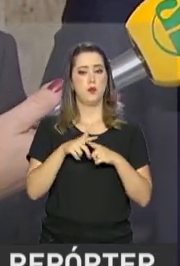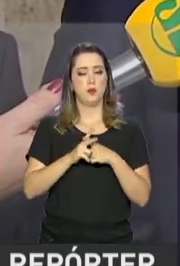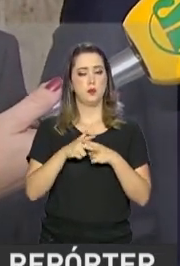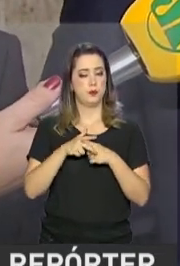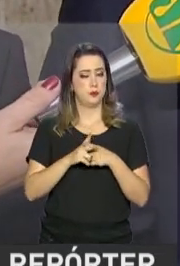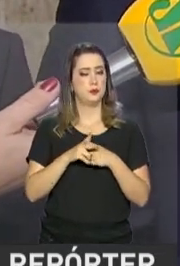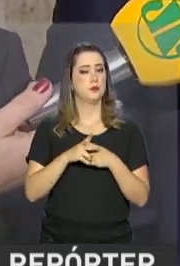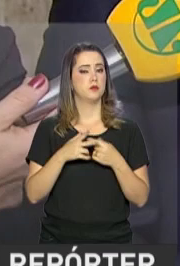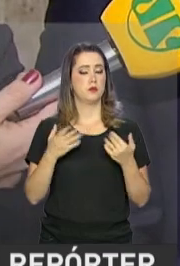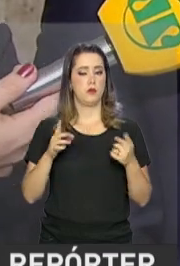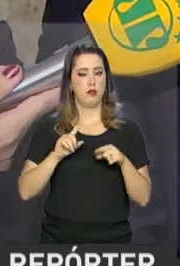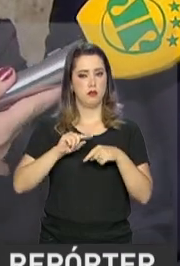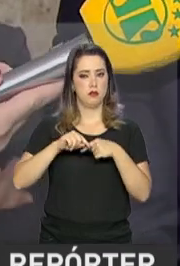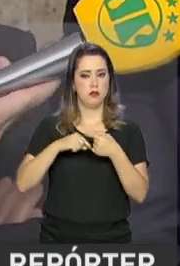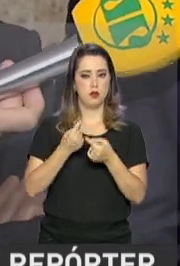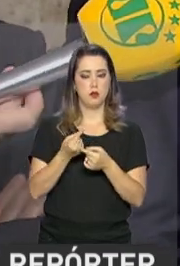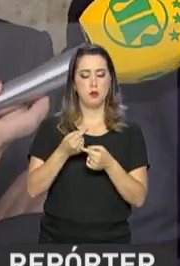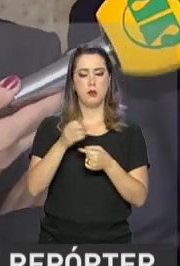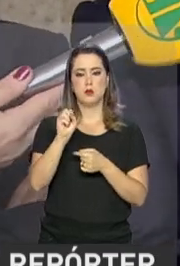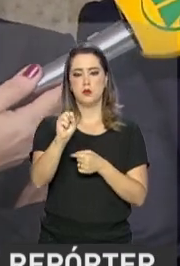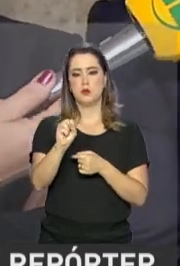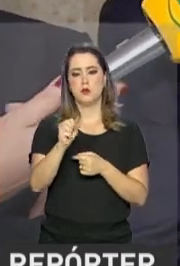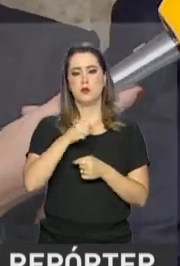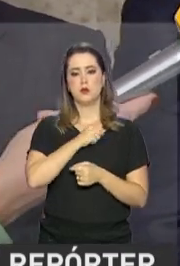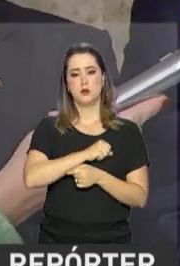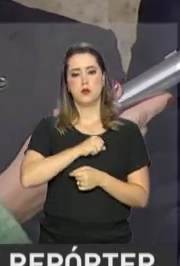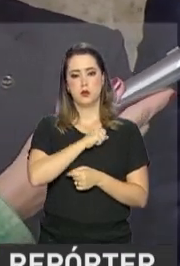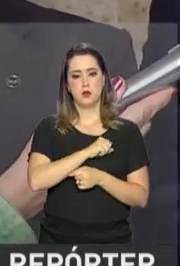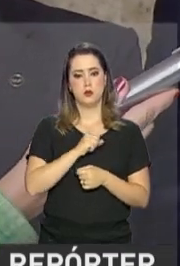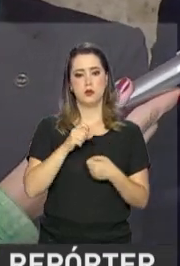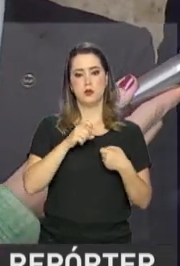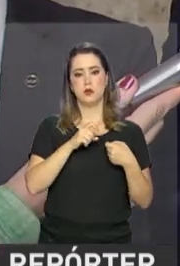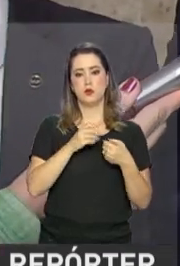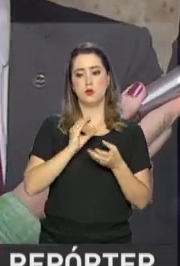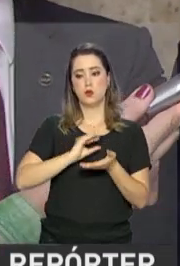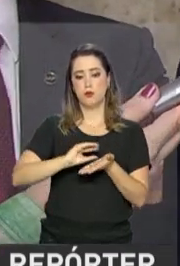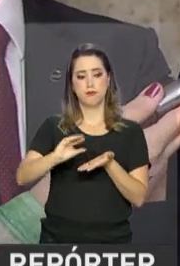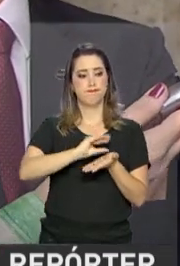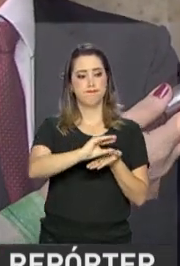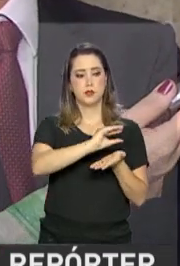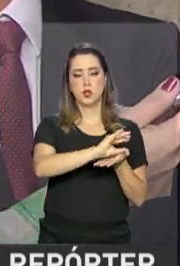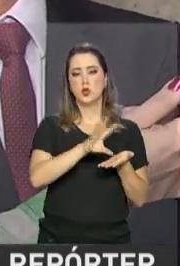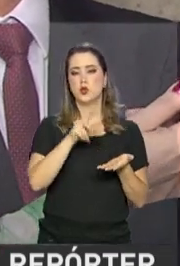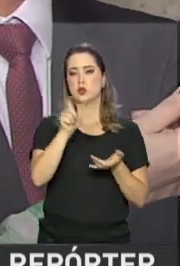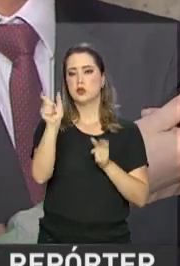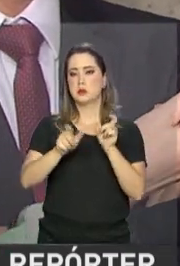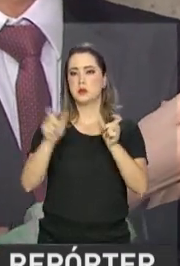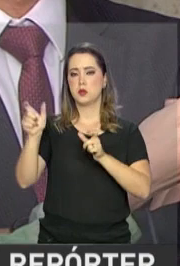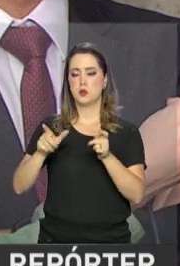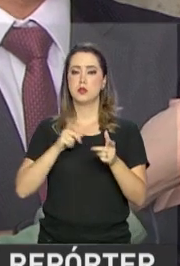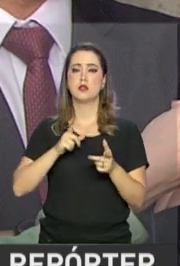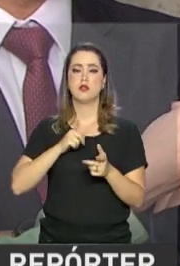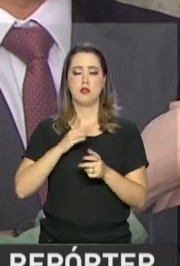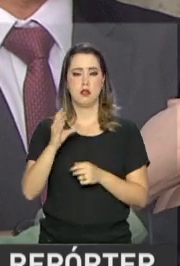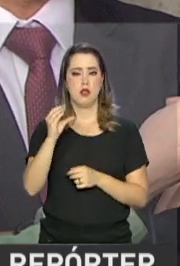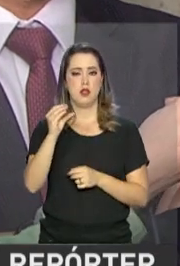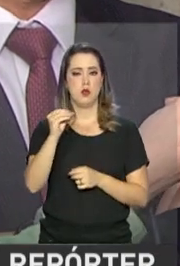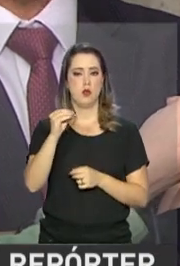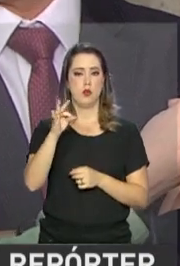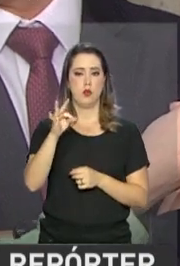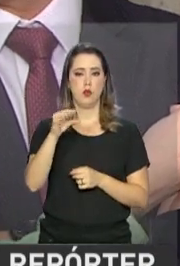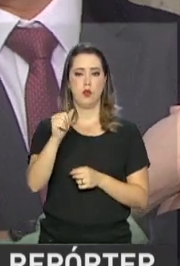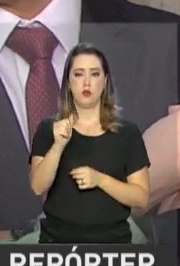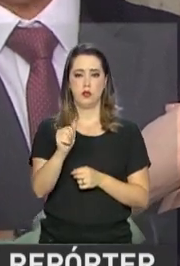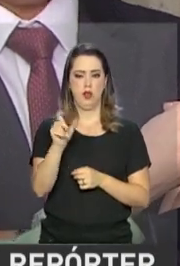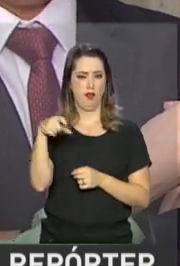necessários ea partir do dia 8 de agosto a gente faz o crédito em conta-corrente daqueles que o com ventura tenham conta no banco